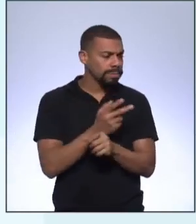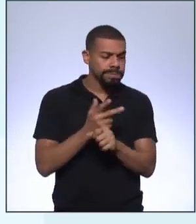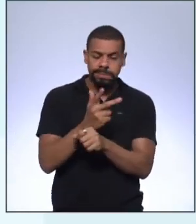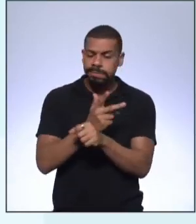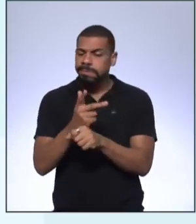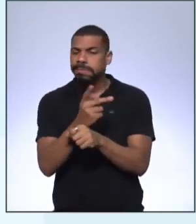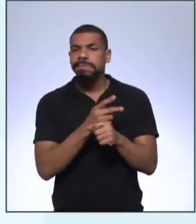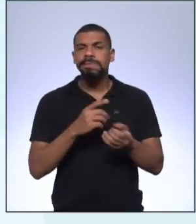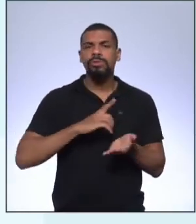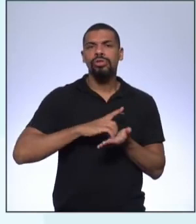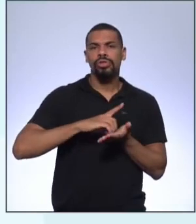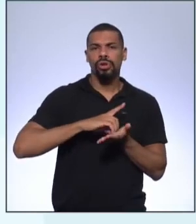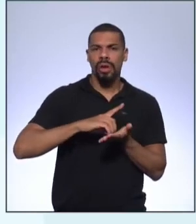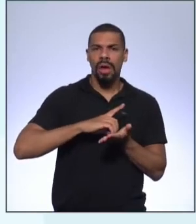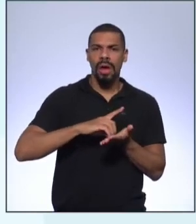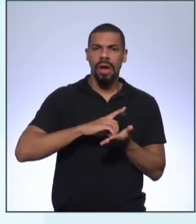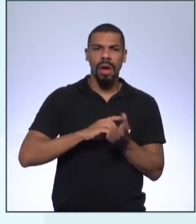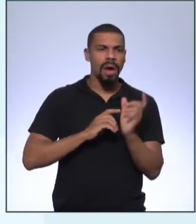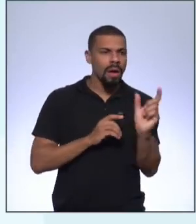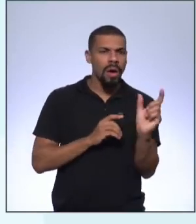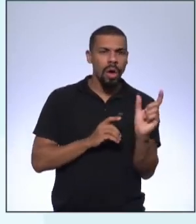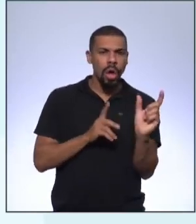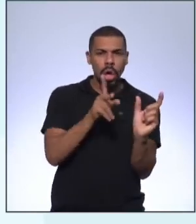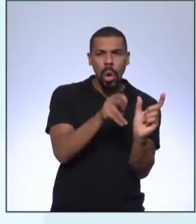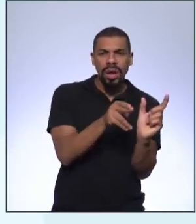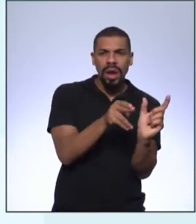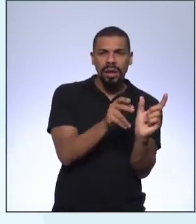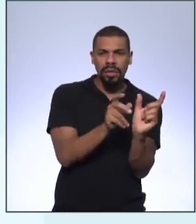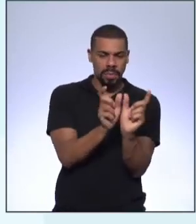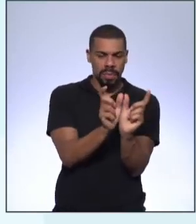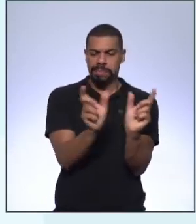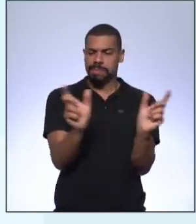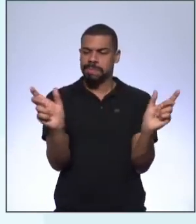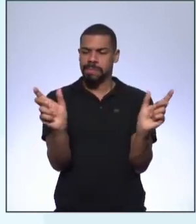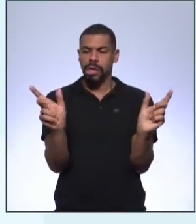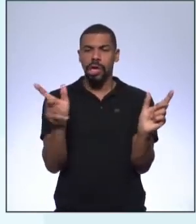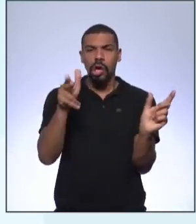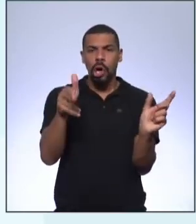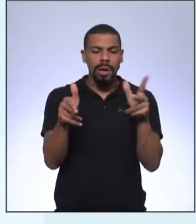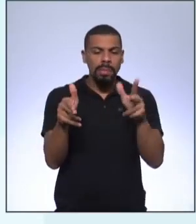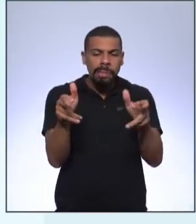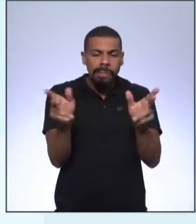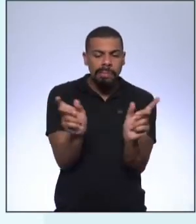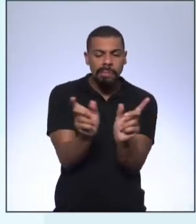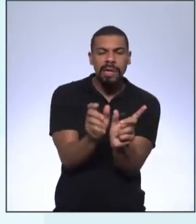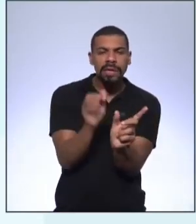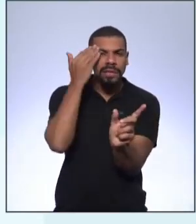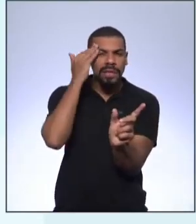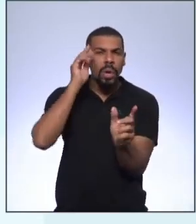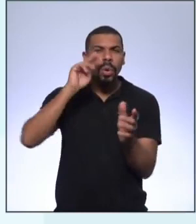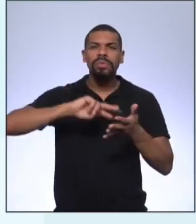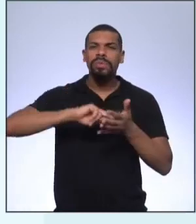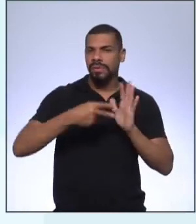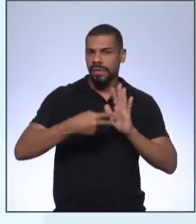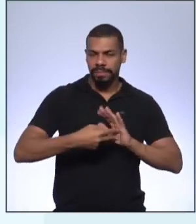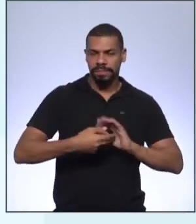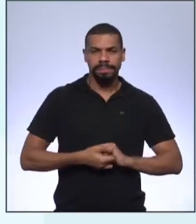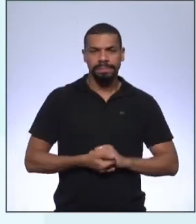que é mais fácil você fazer? Você pega a palavra e corta a palavra. Então, você consegue, cortando a palavra, você consegue descobrir o que quer